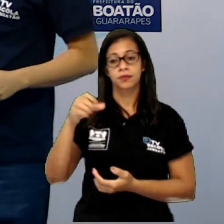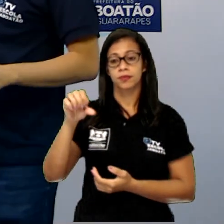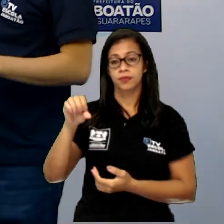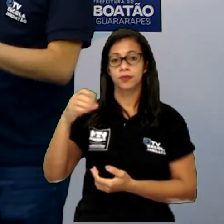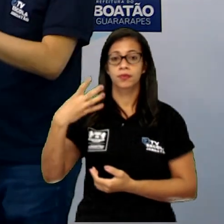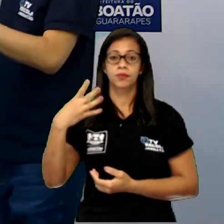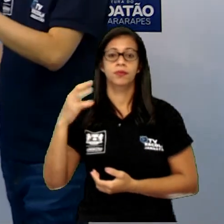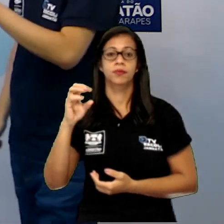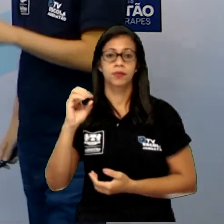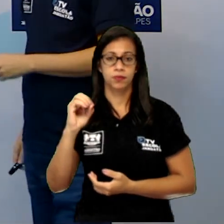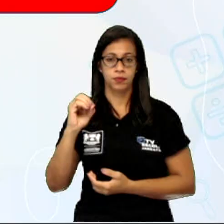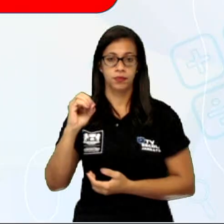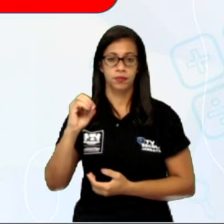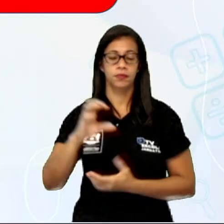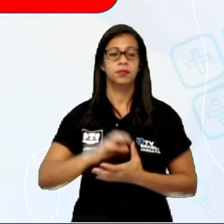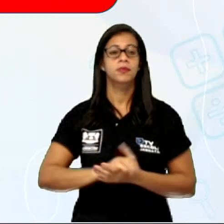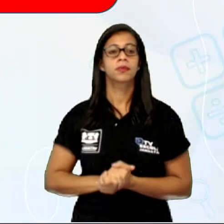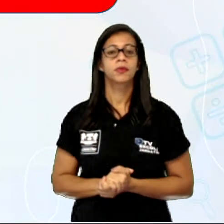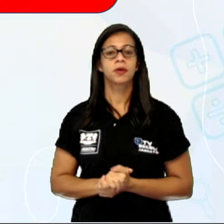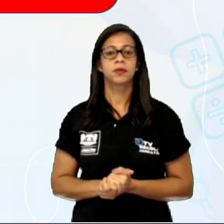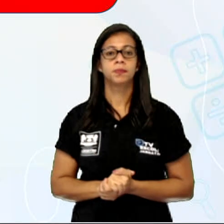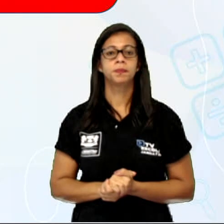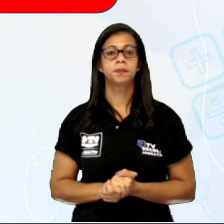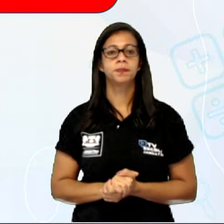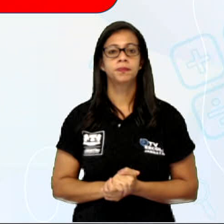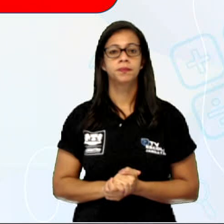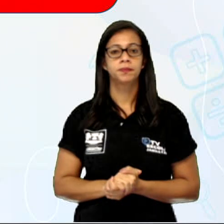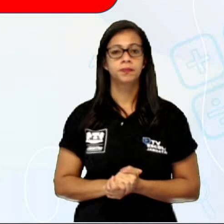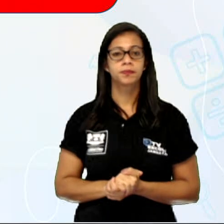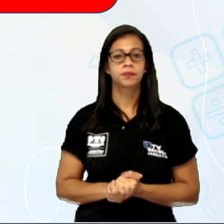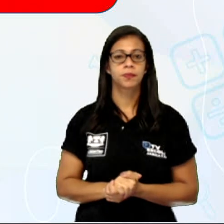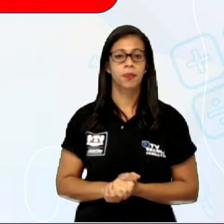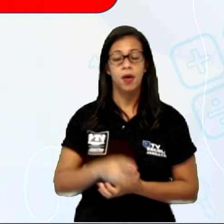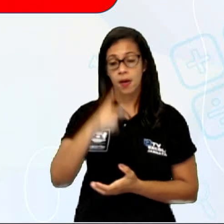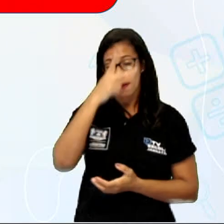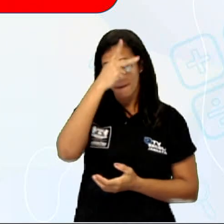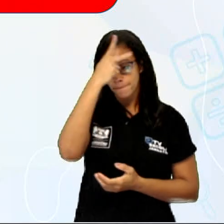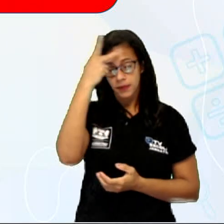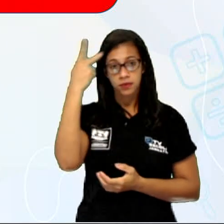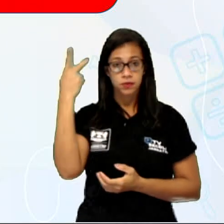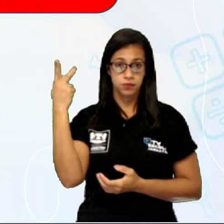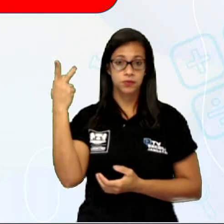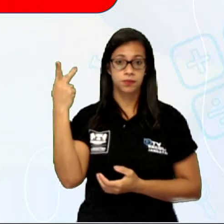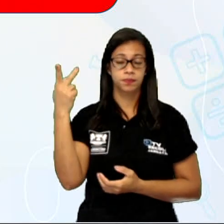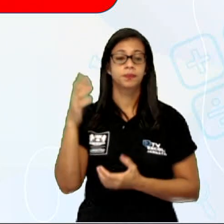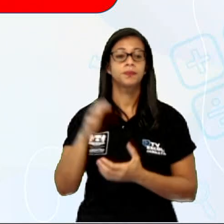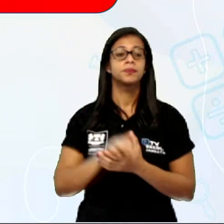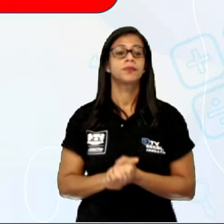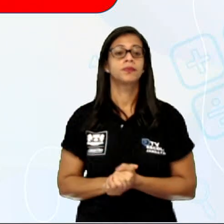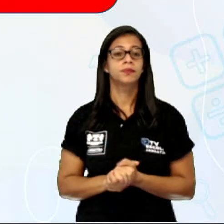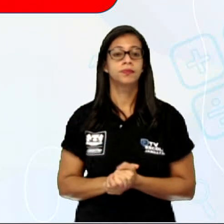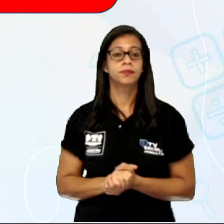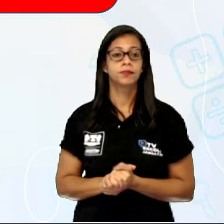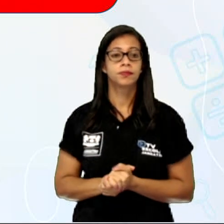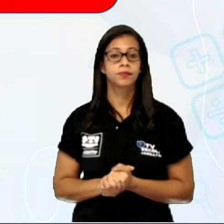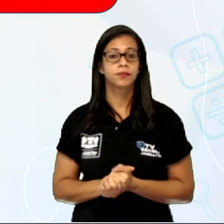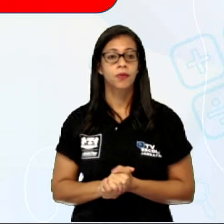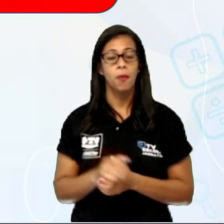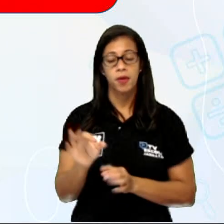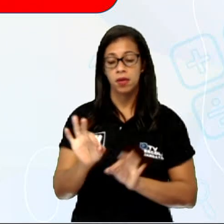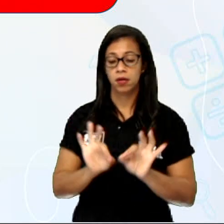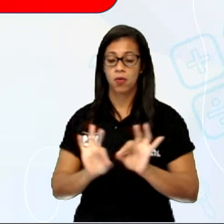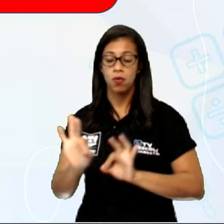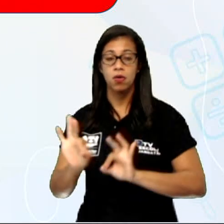ó. Técnicos do governo soviético passaram a organizar a economia por meio de planos